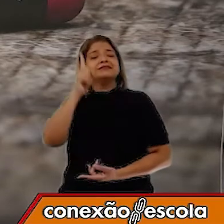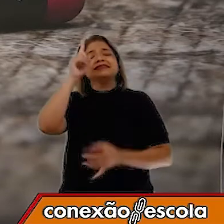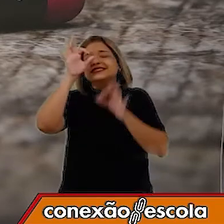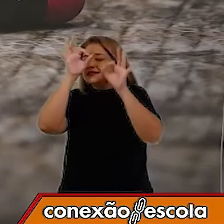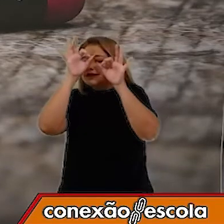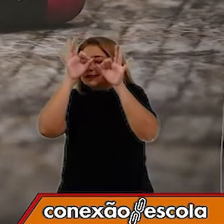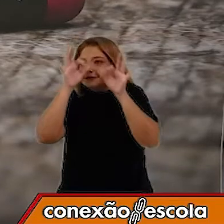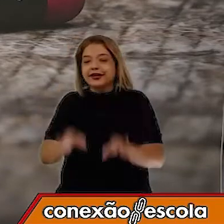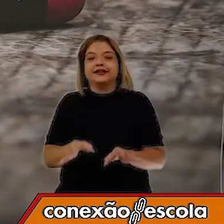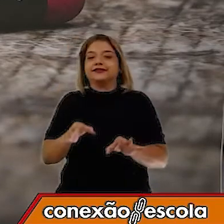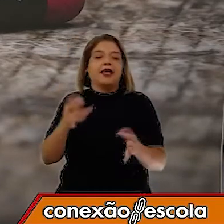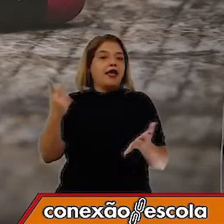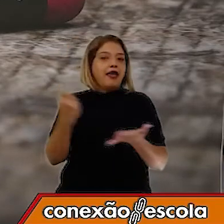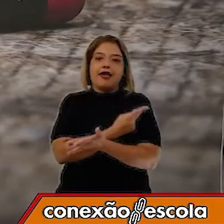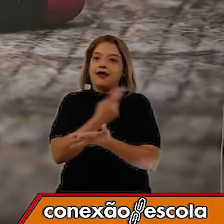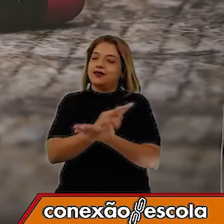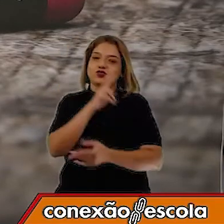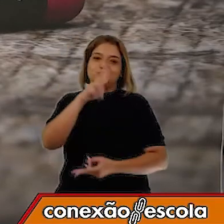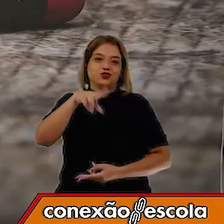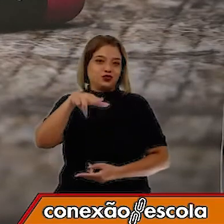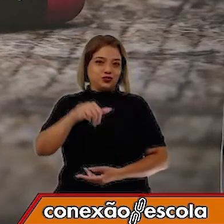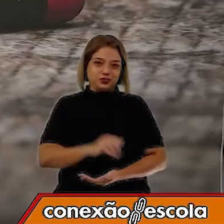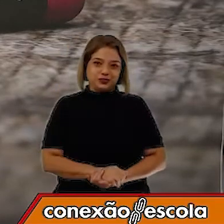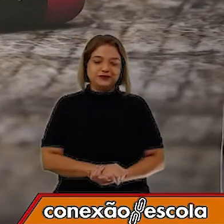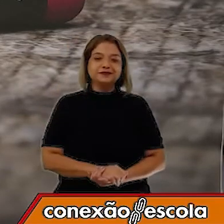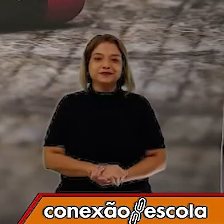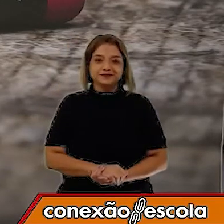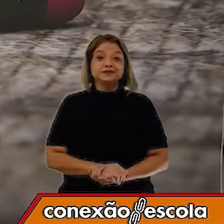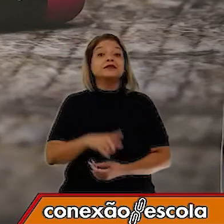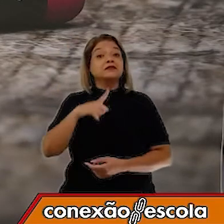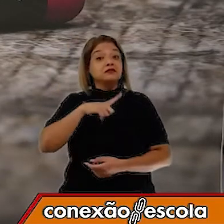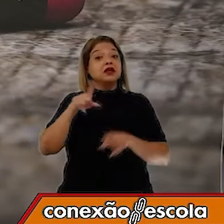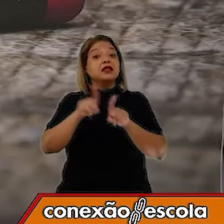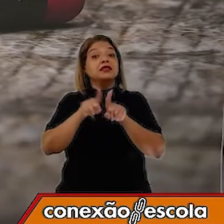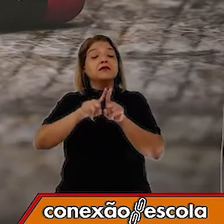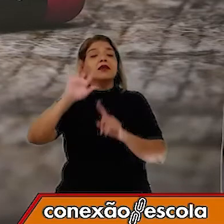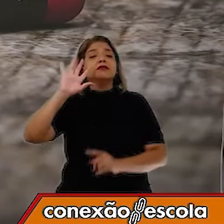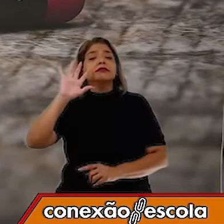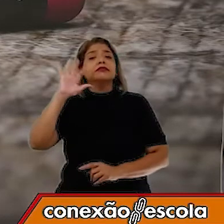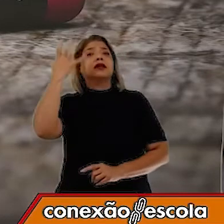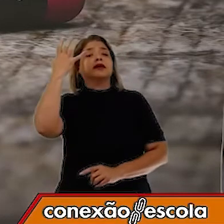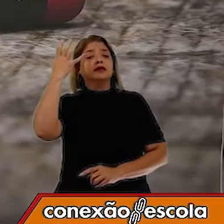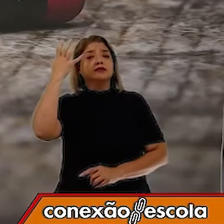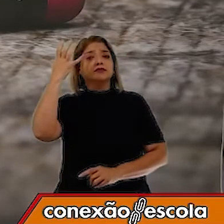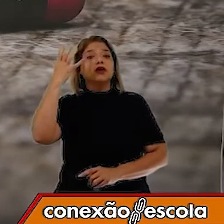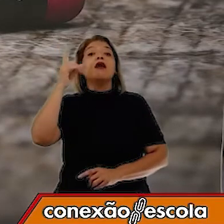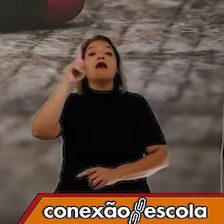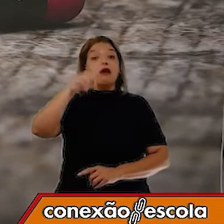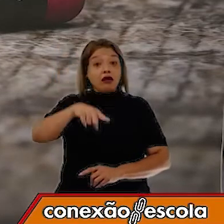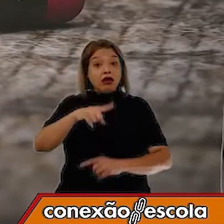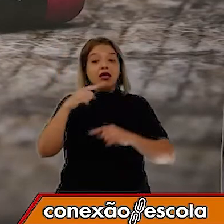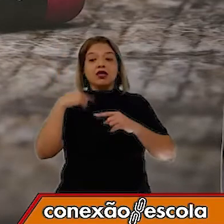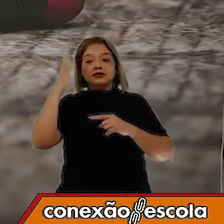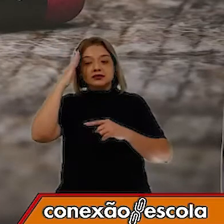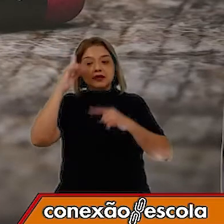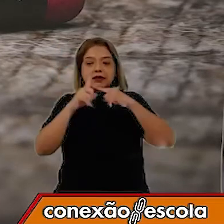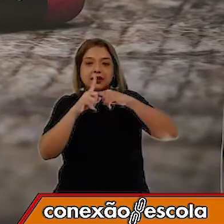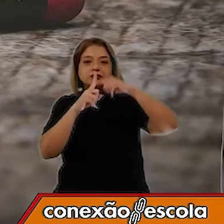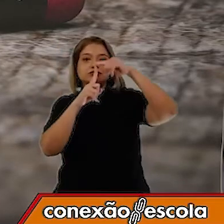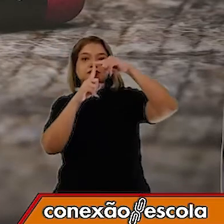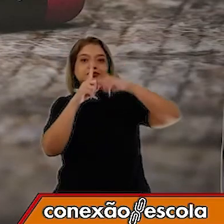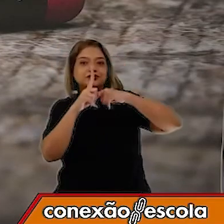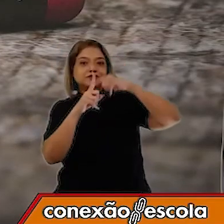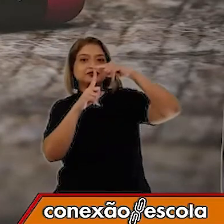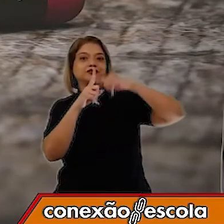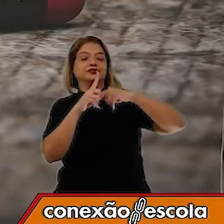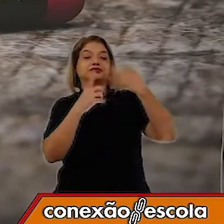certeira. Mas aí tem também o tempo. Tem a ver temperatura,